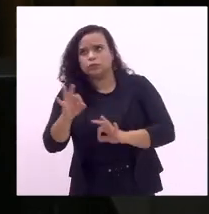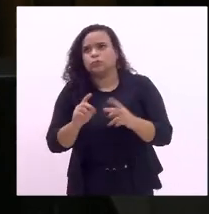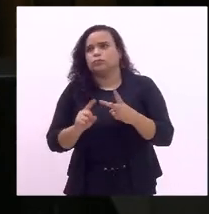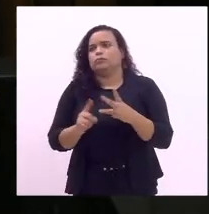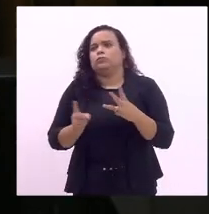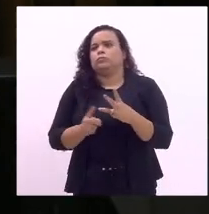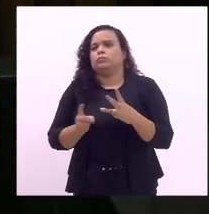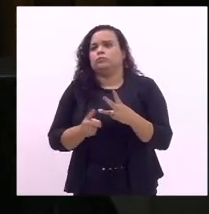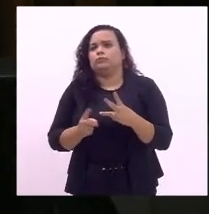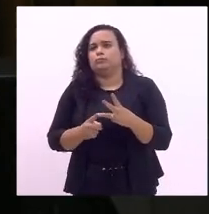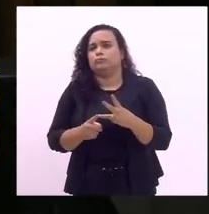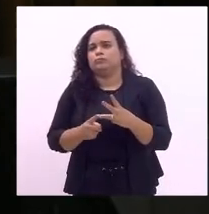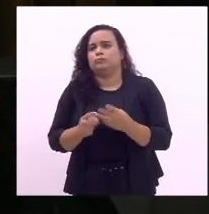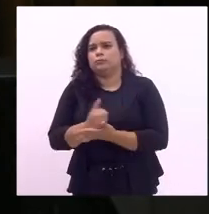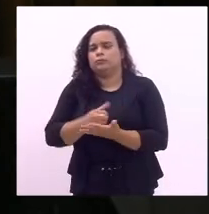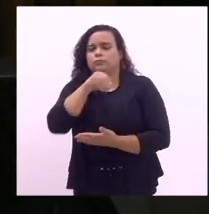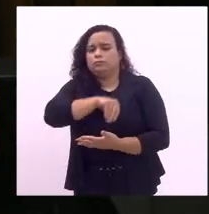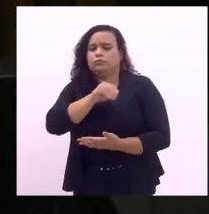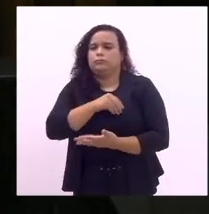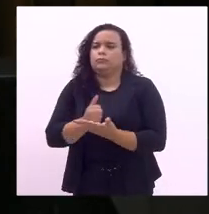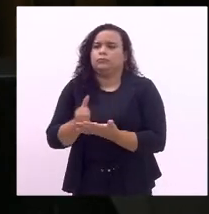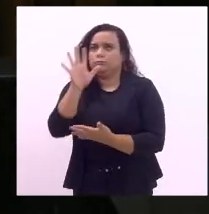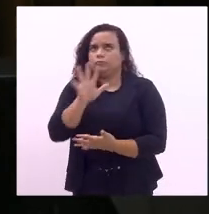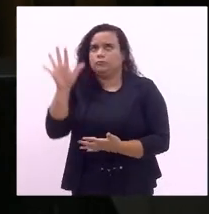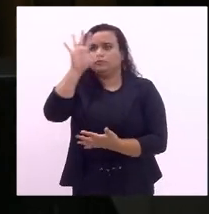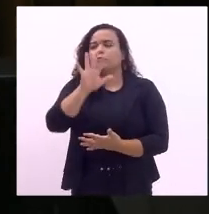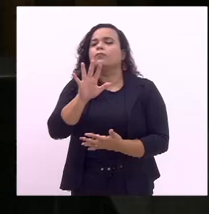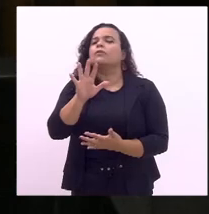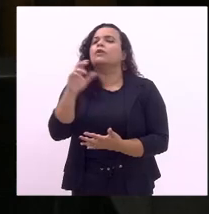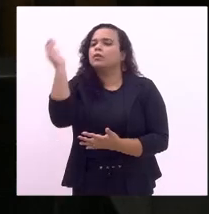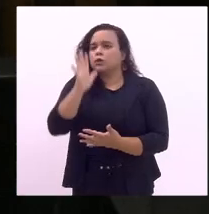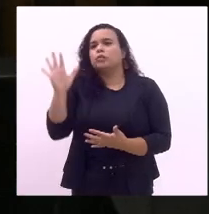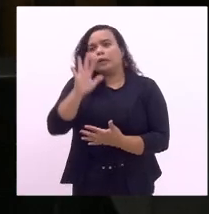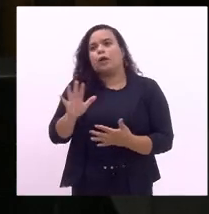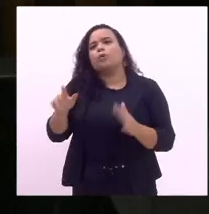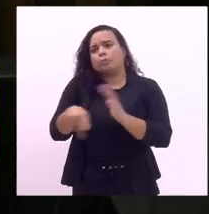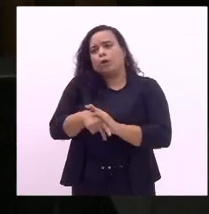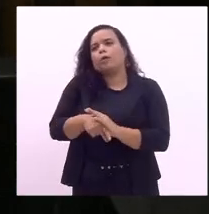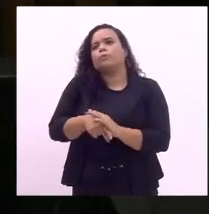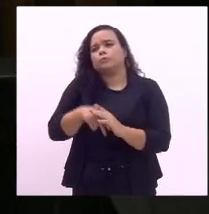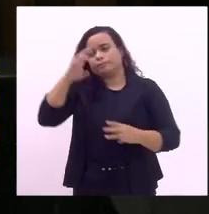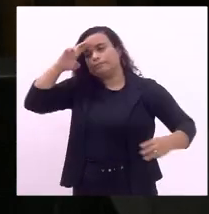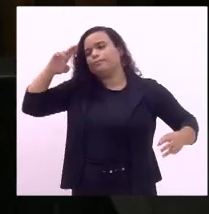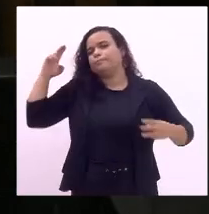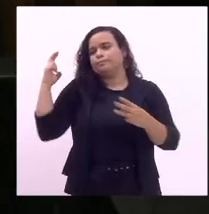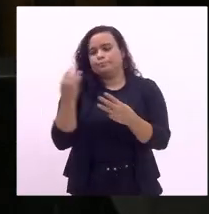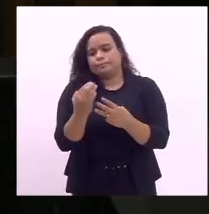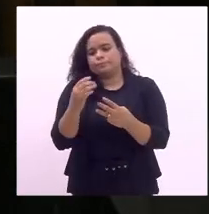e o piso nacional de magistério, respeitar esses três